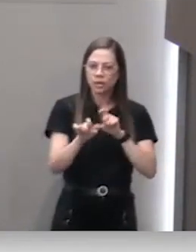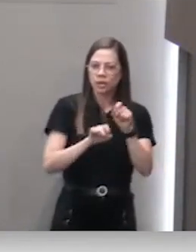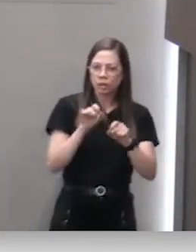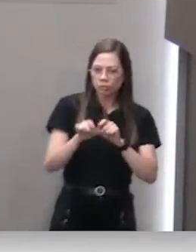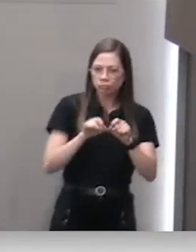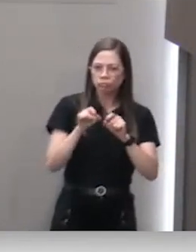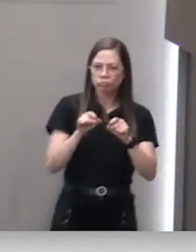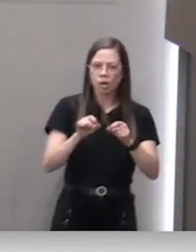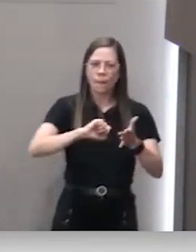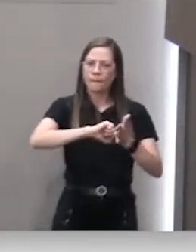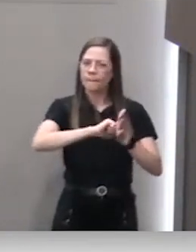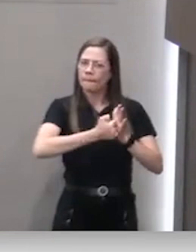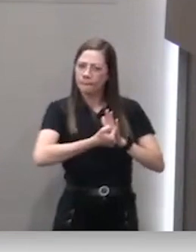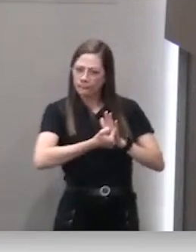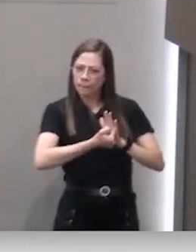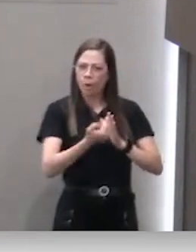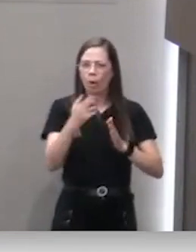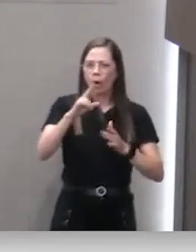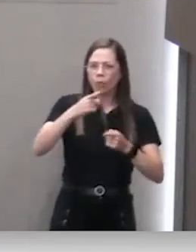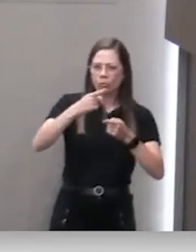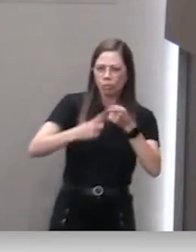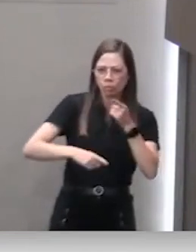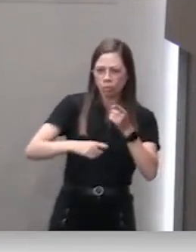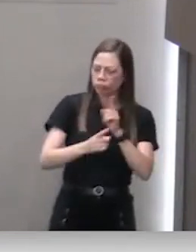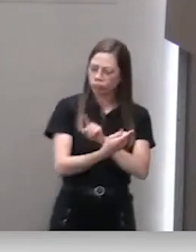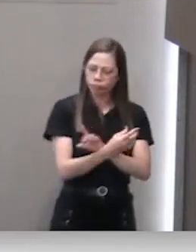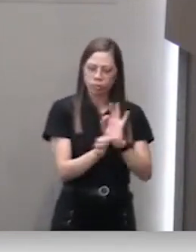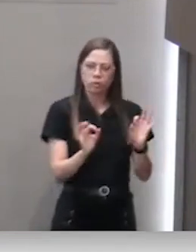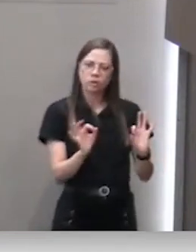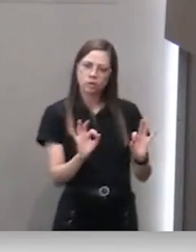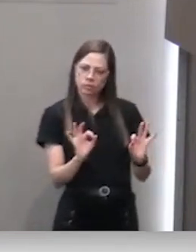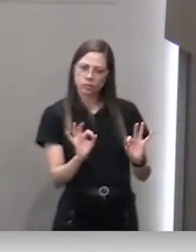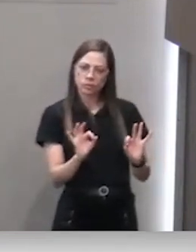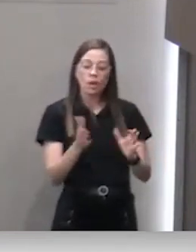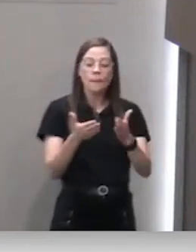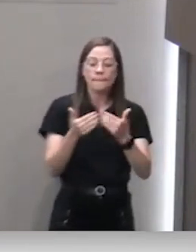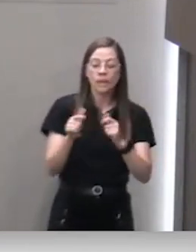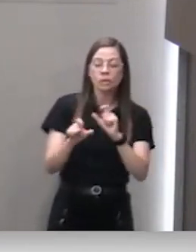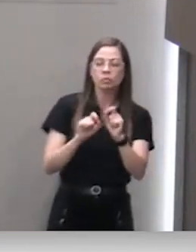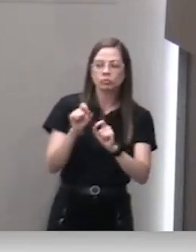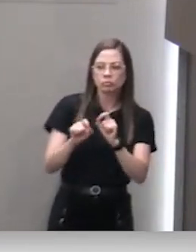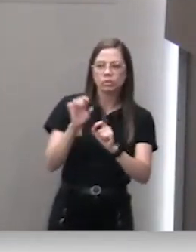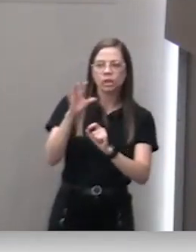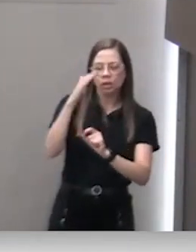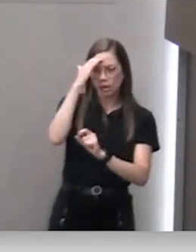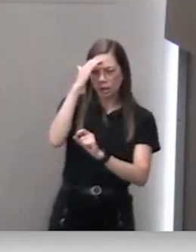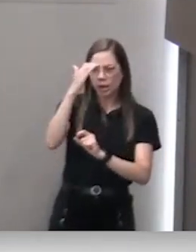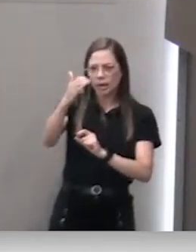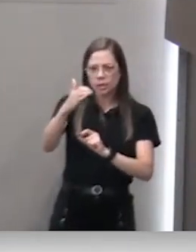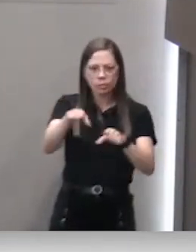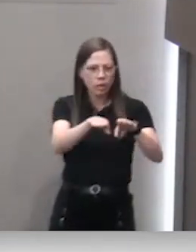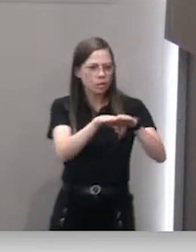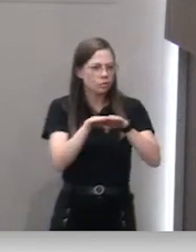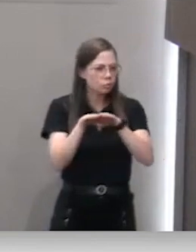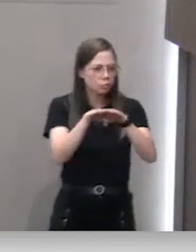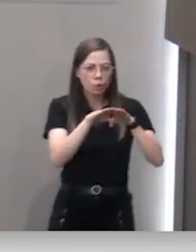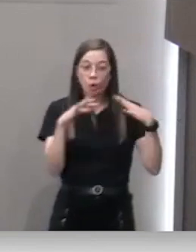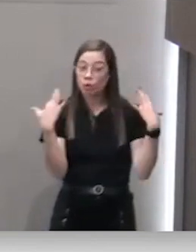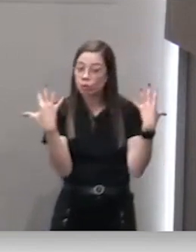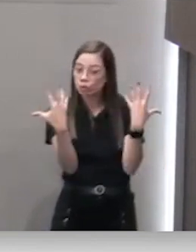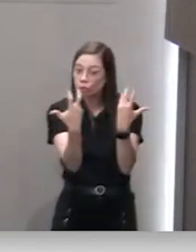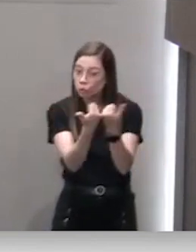de restrição a qualquer tipo de direito. Ao contrário, o que se pede só é respeito mútuo. E fica a